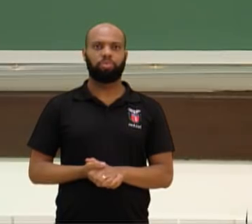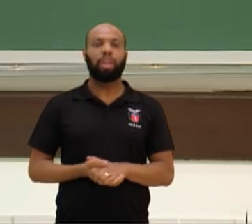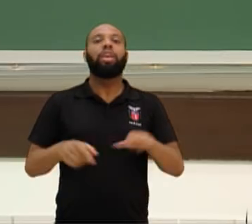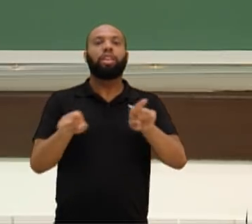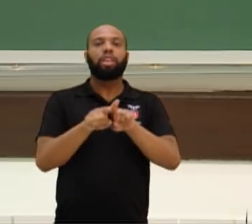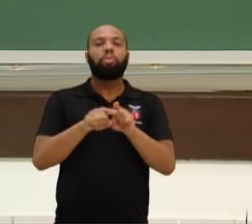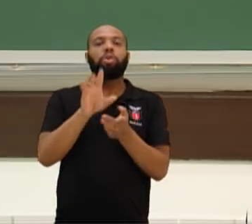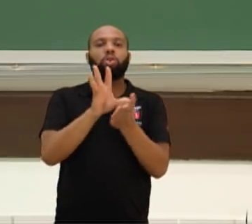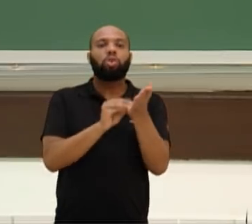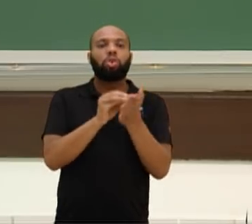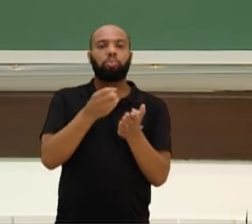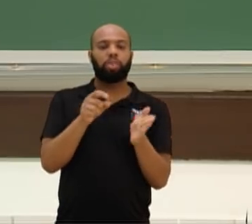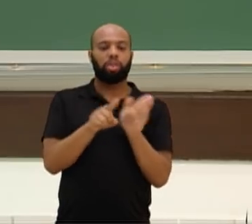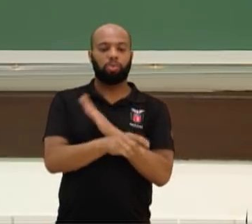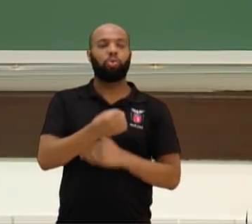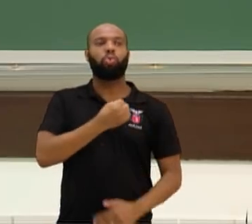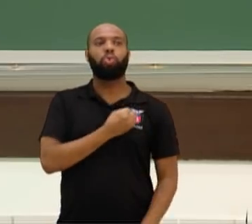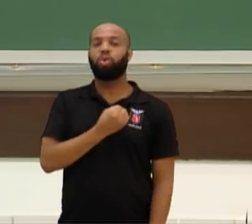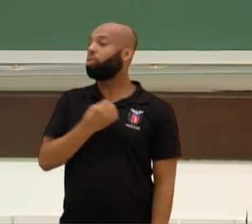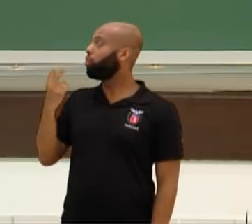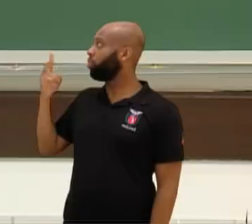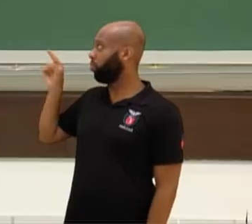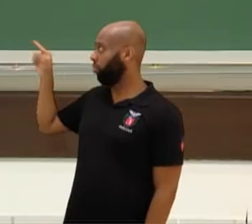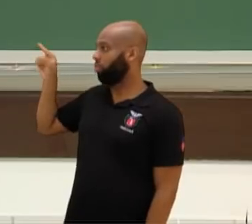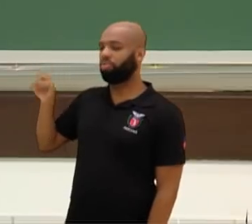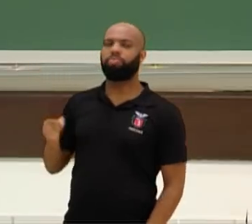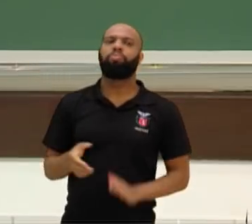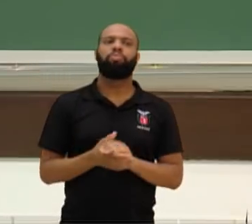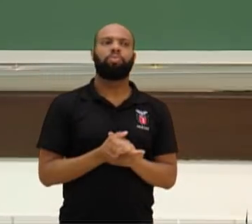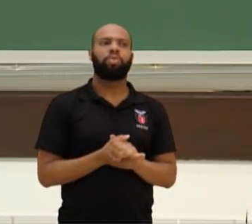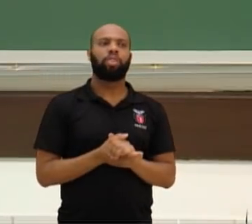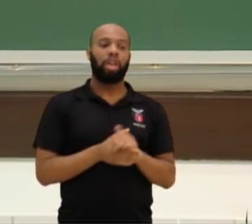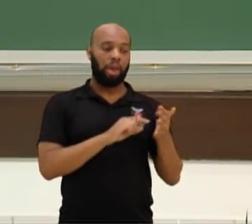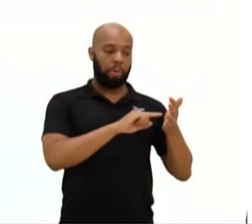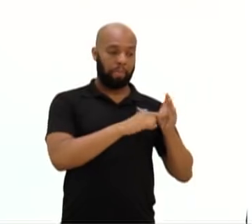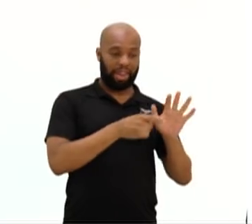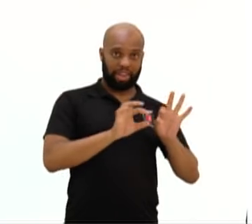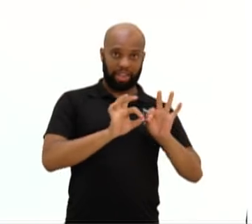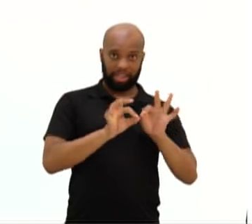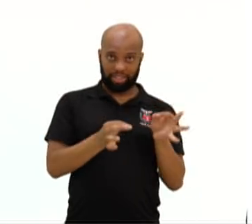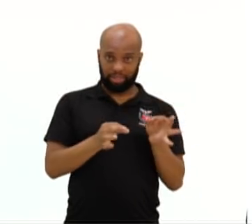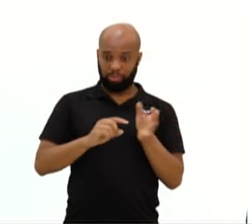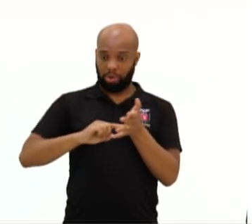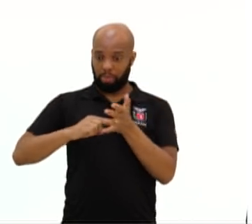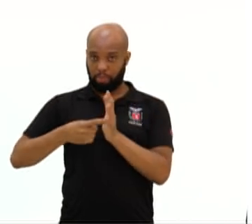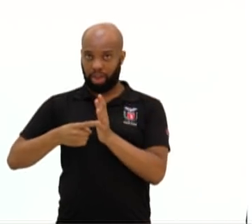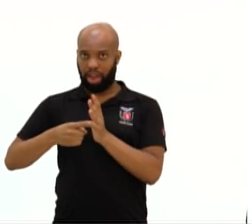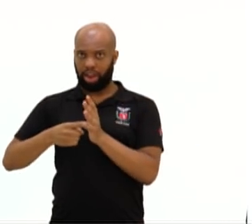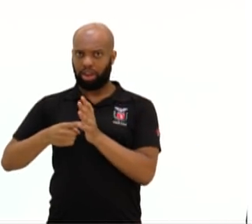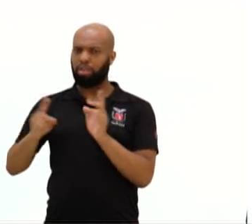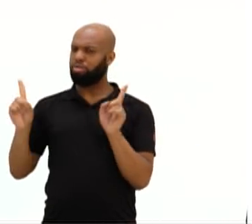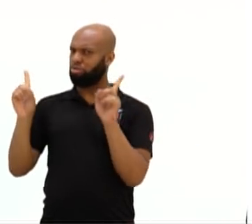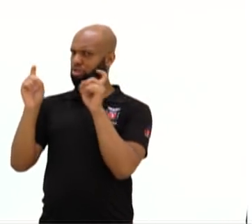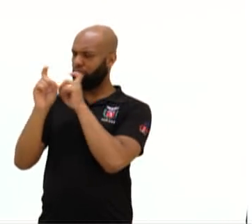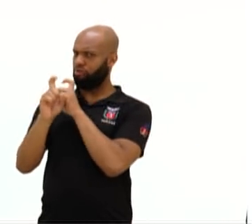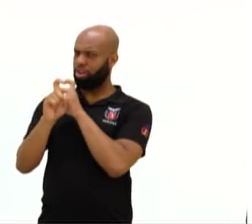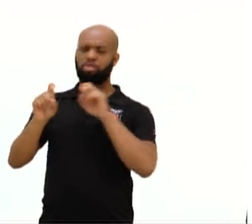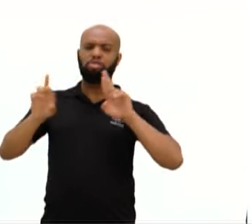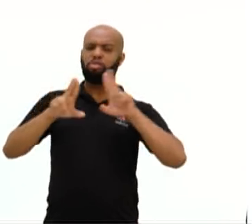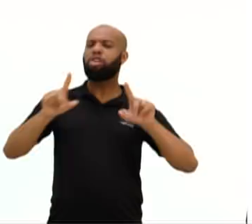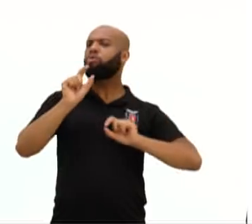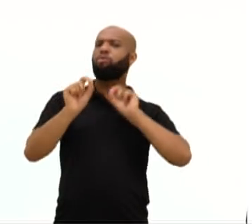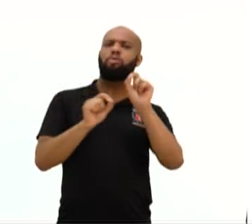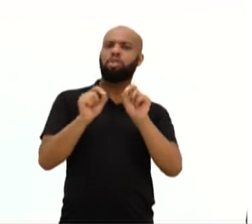copiem a questão número 2. Qual é a diferença entre máquinas simples e máquinas complexas? Copiem